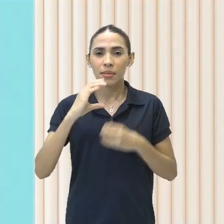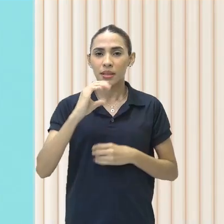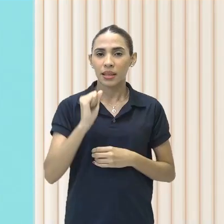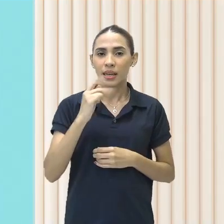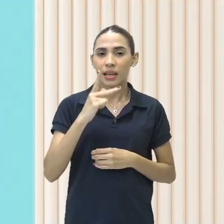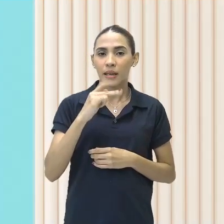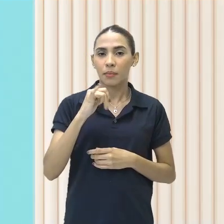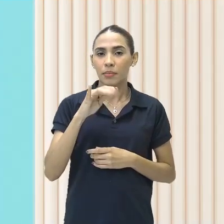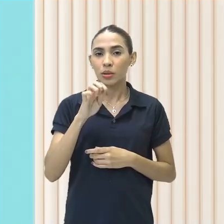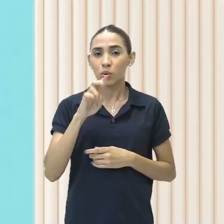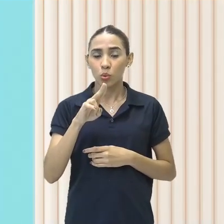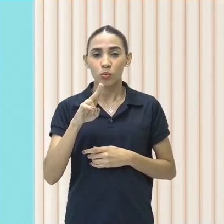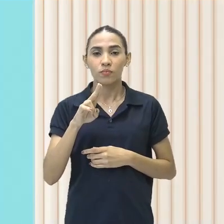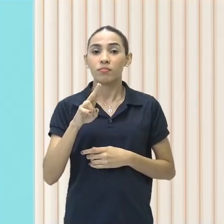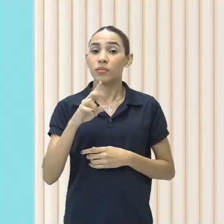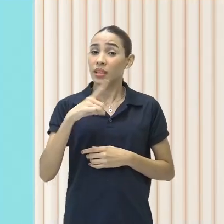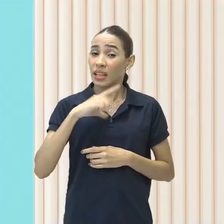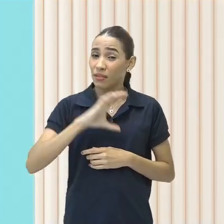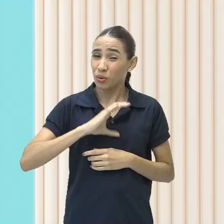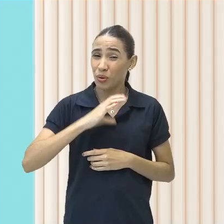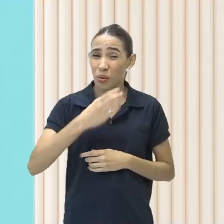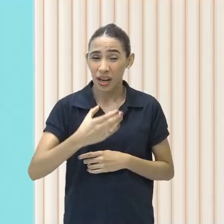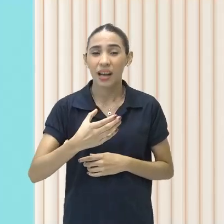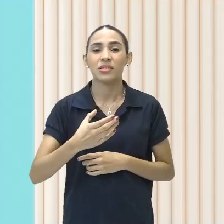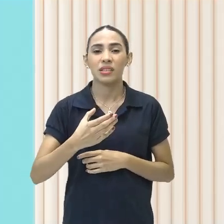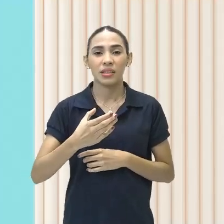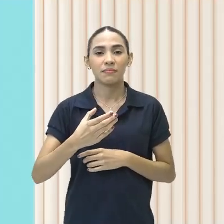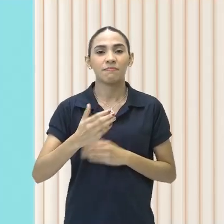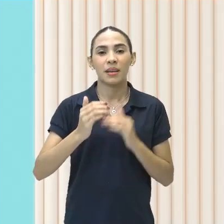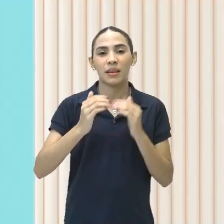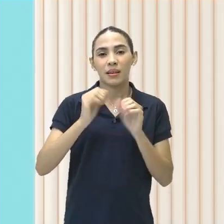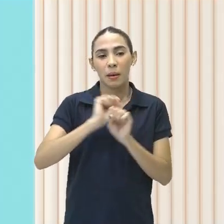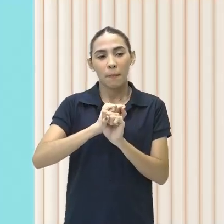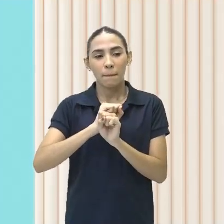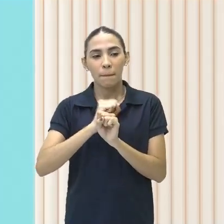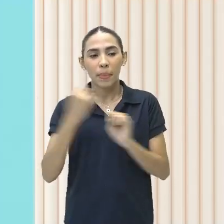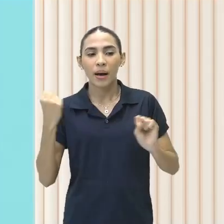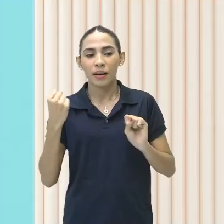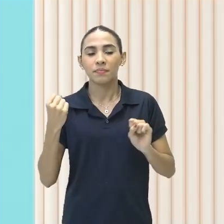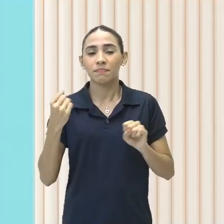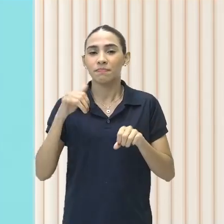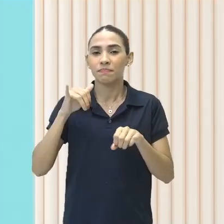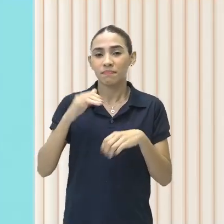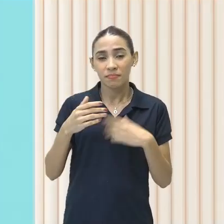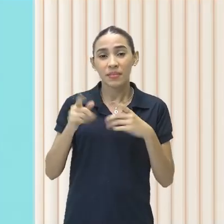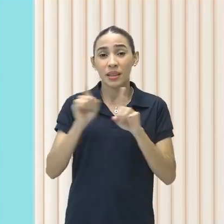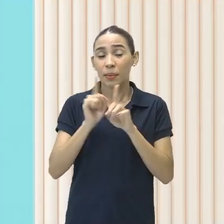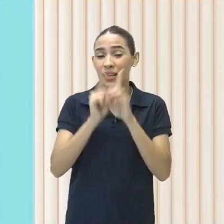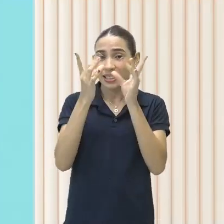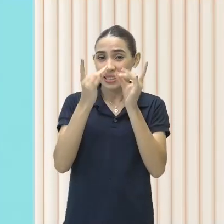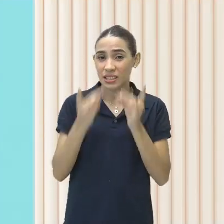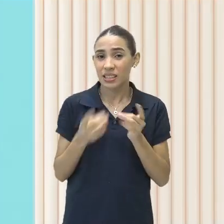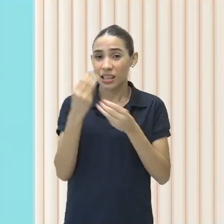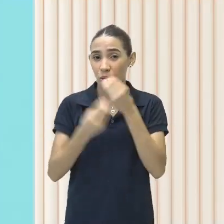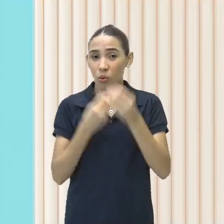que ousou quebrar ainda mais os padrões que eram impostos para a mulher, ela era descrita